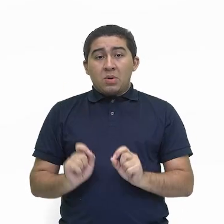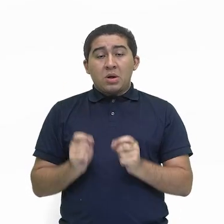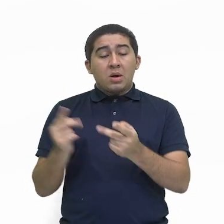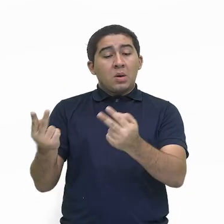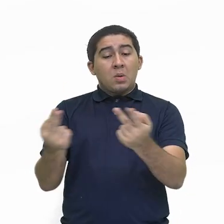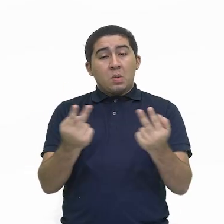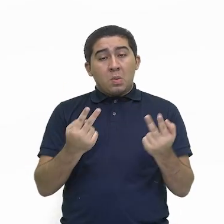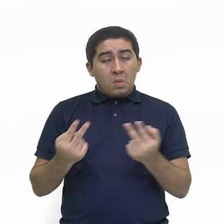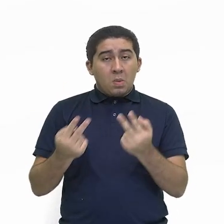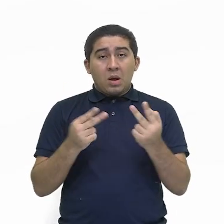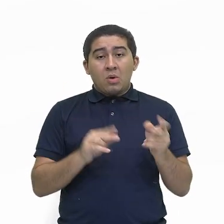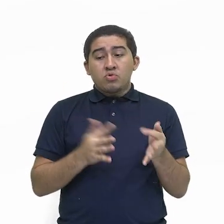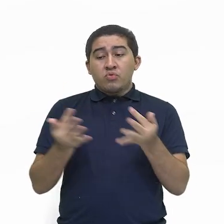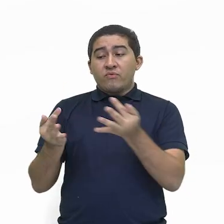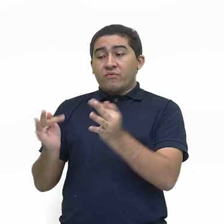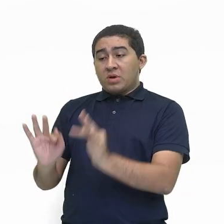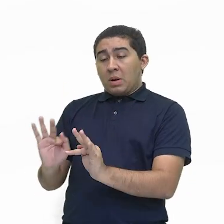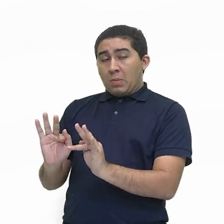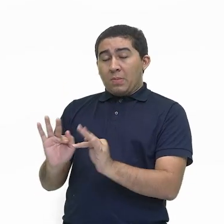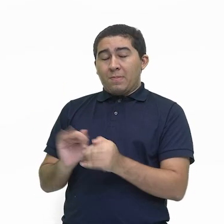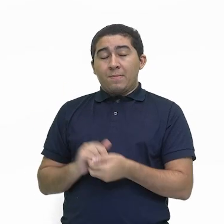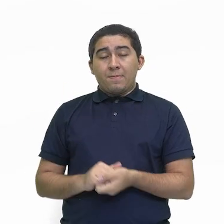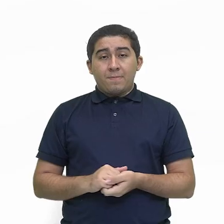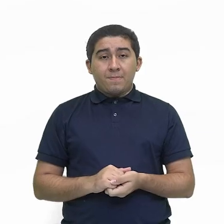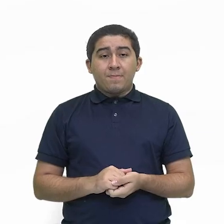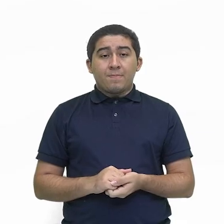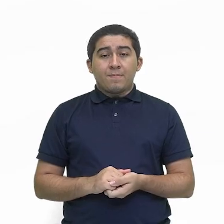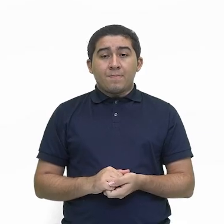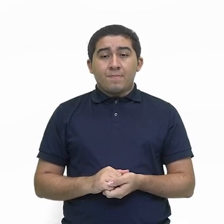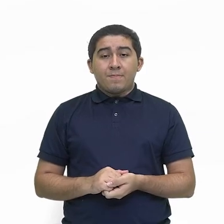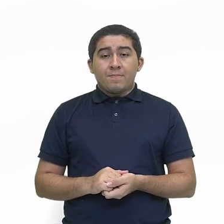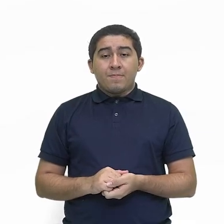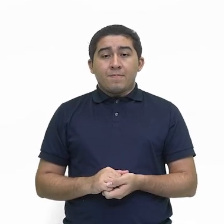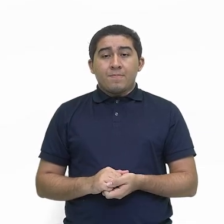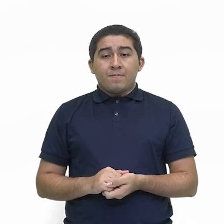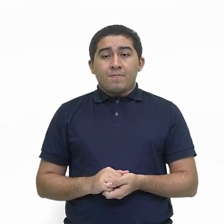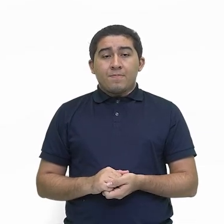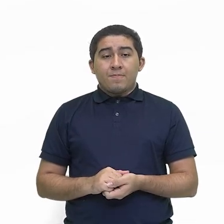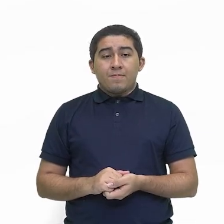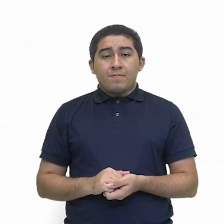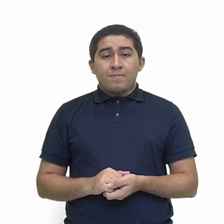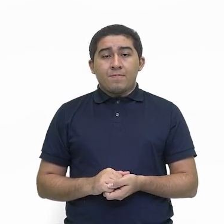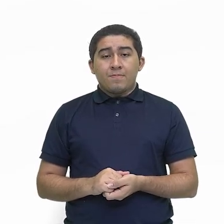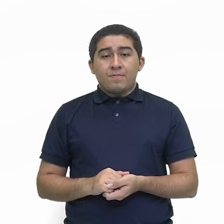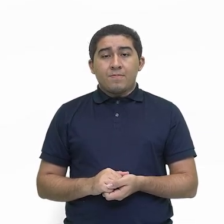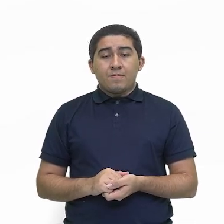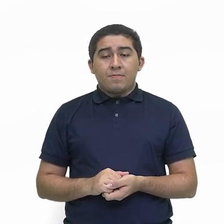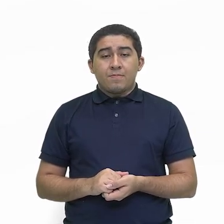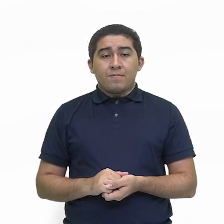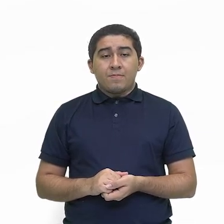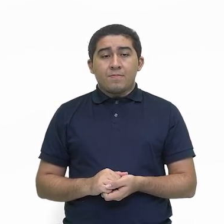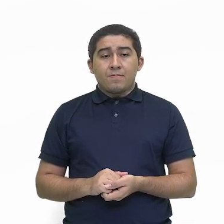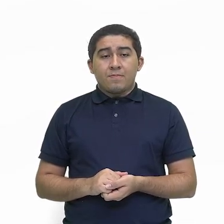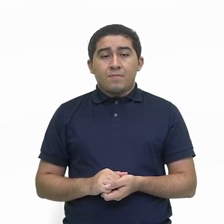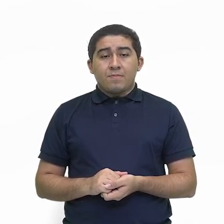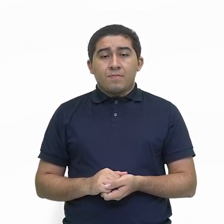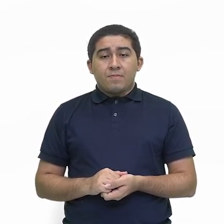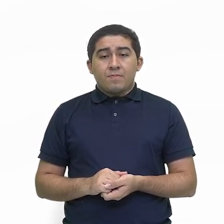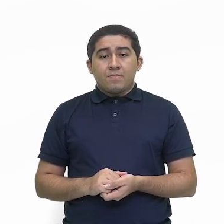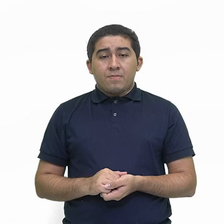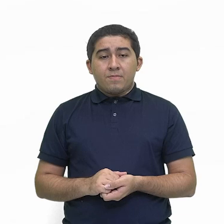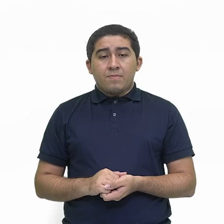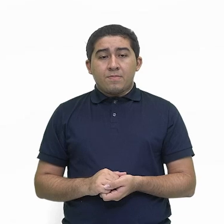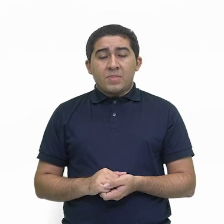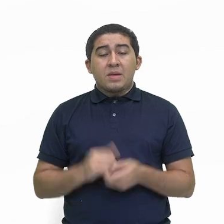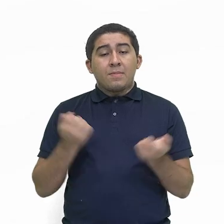que a massa total presente após a reação química. Em outras palavras, a gente sempre tem